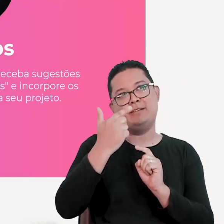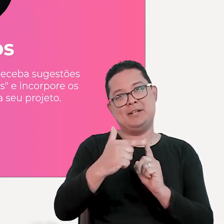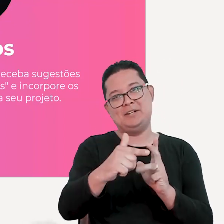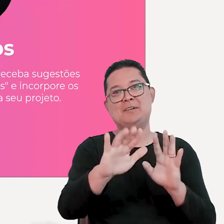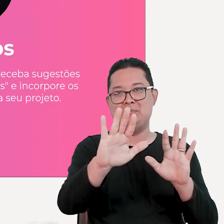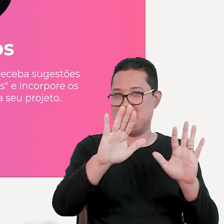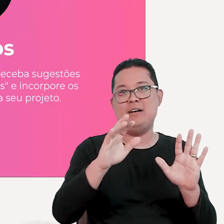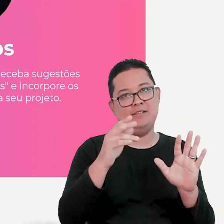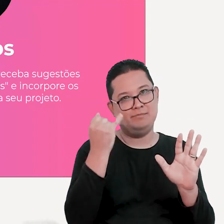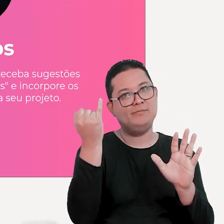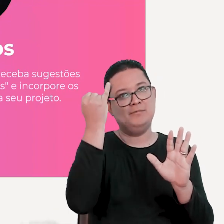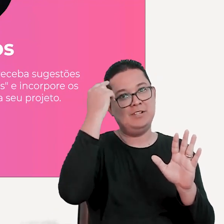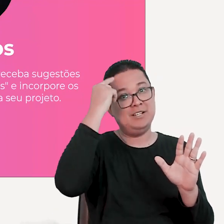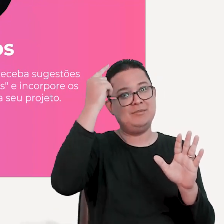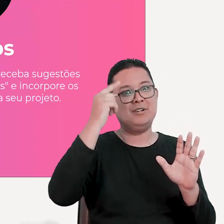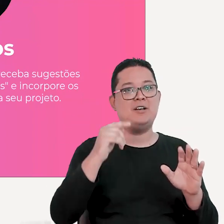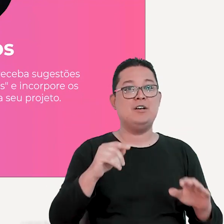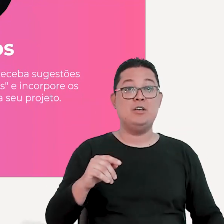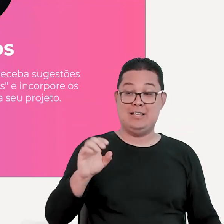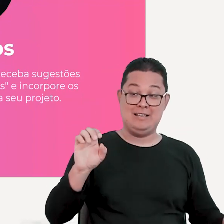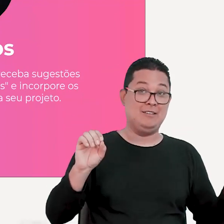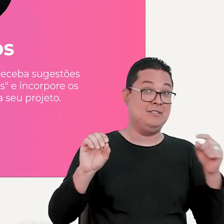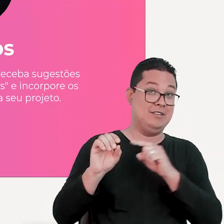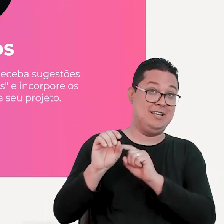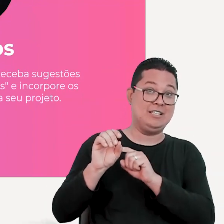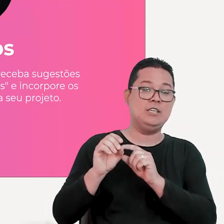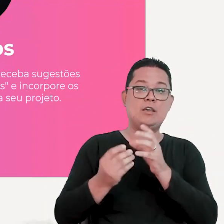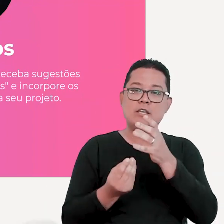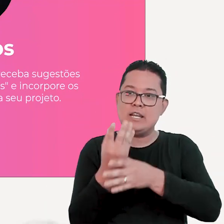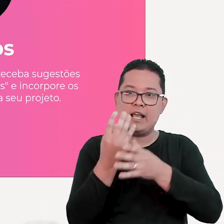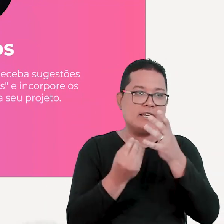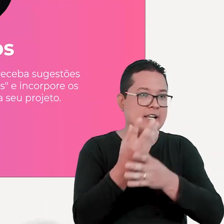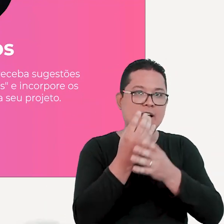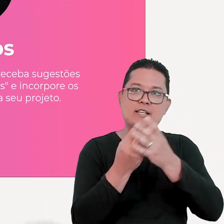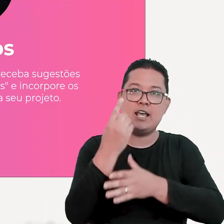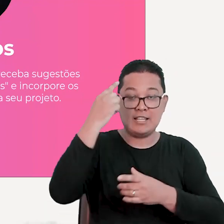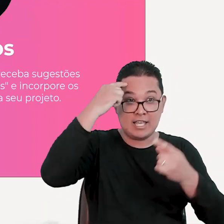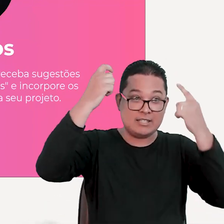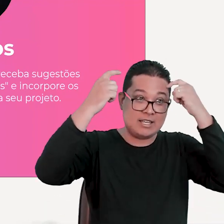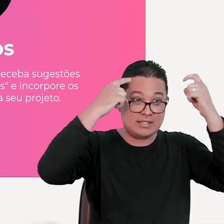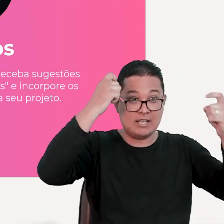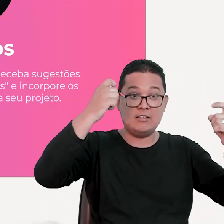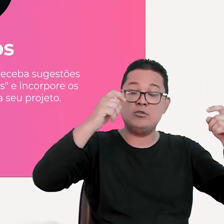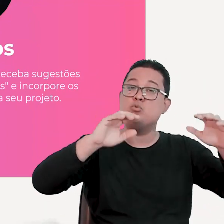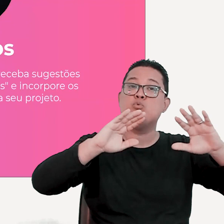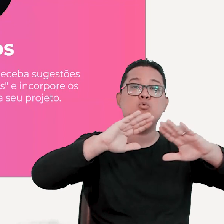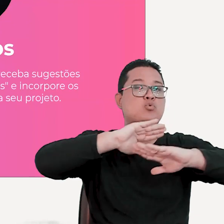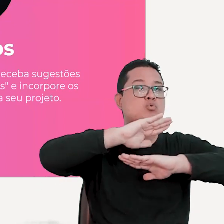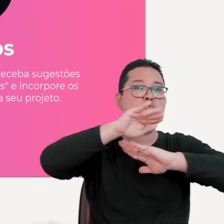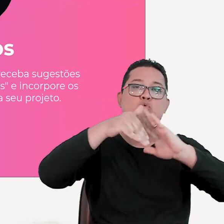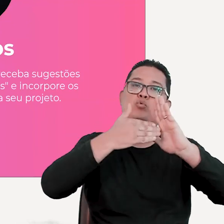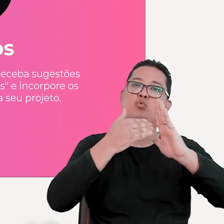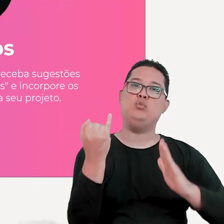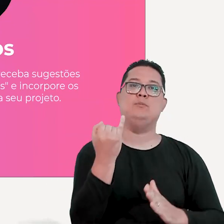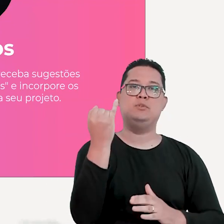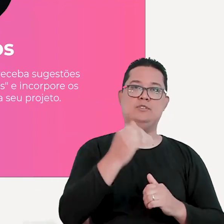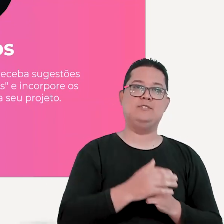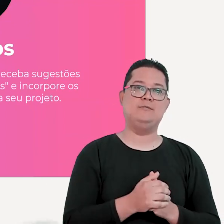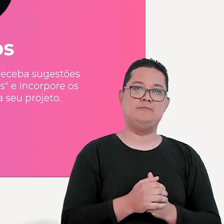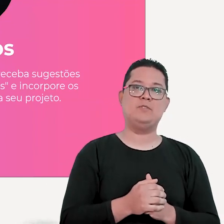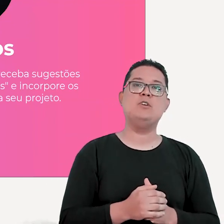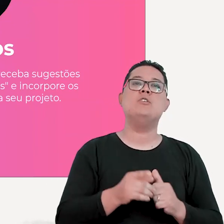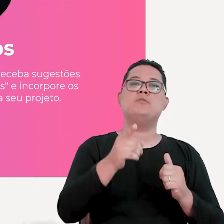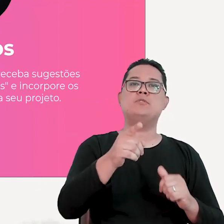seguinte: tudo é possível nas sessões de cocriação. Não censure ninguém e também não deixe que as pessoas te